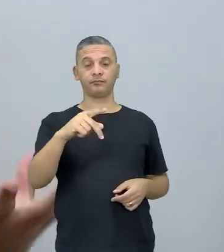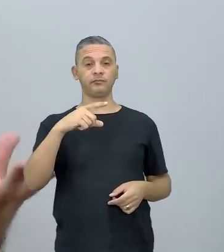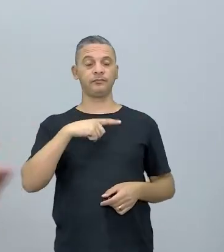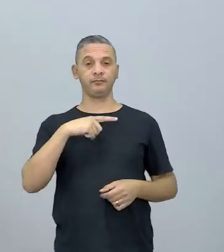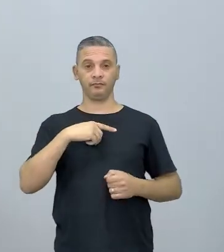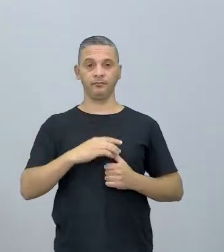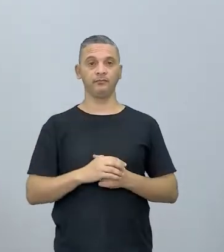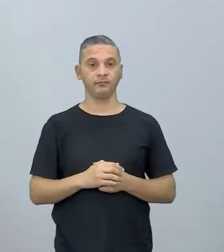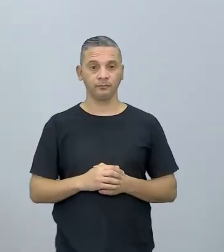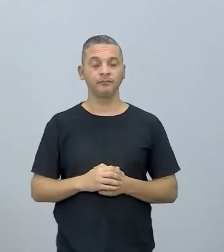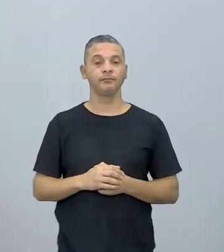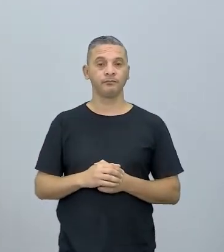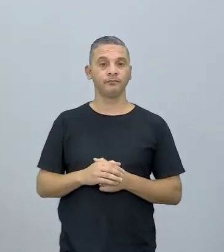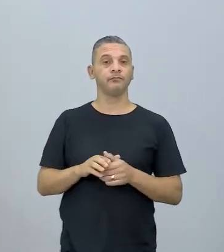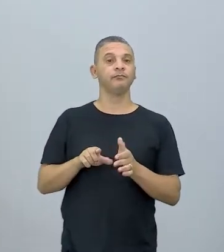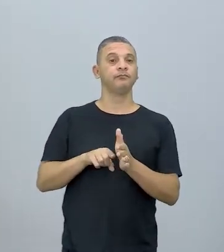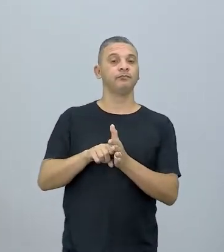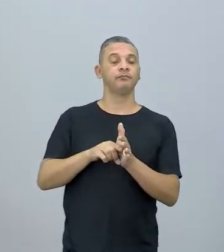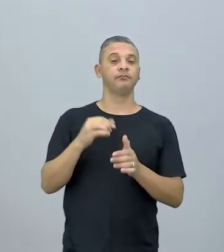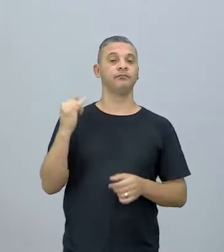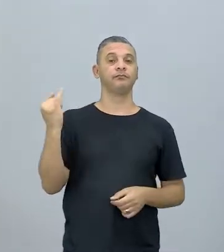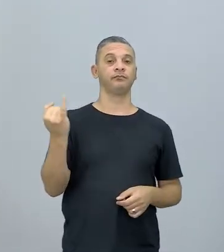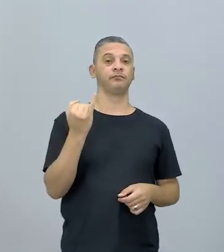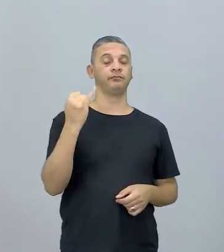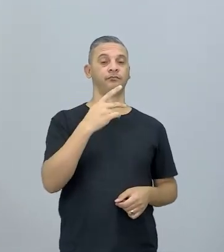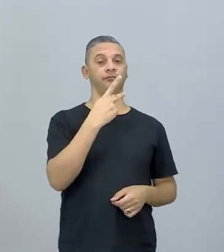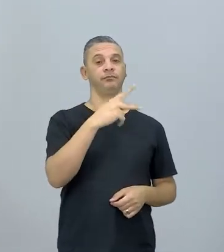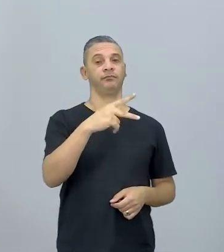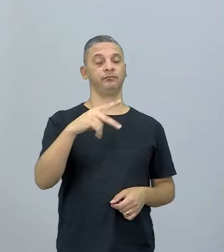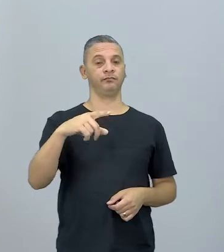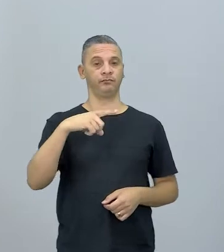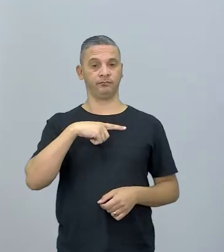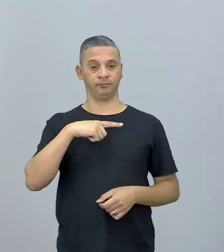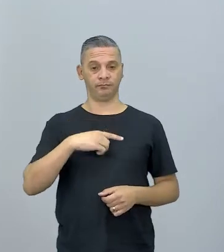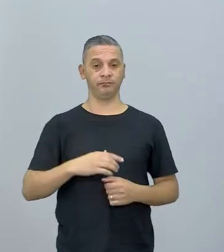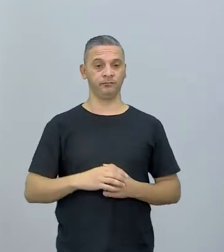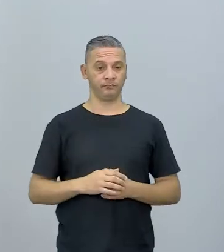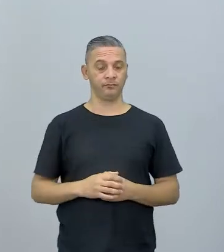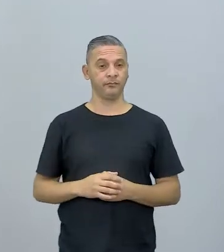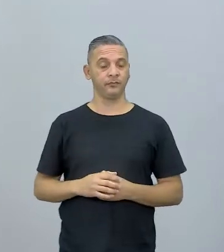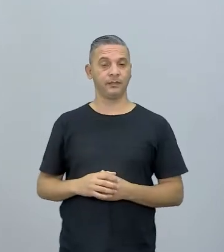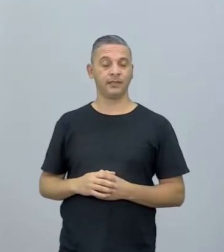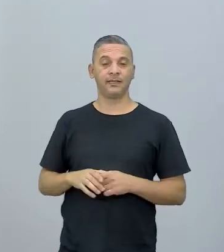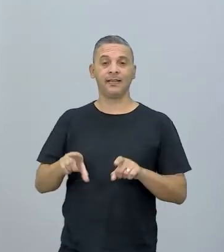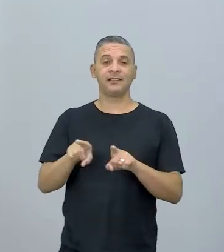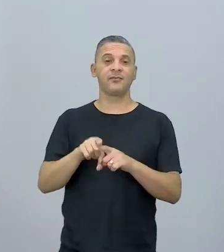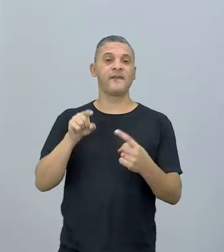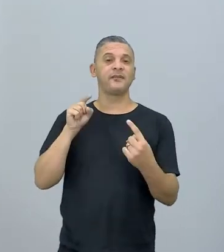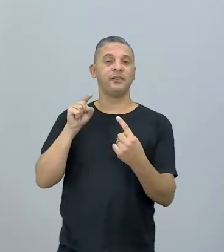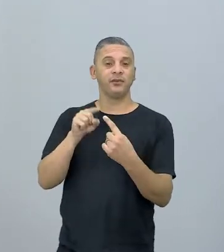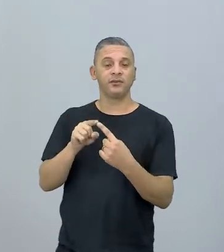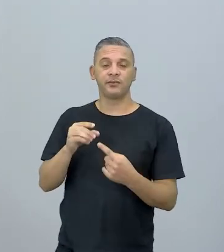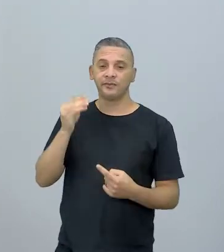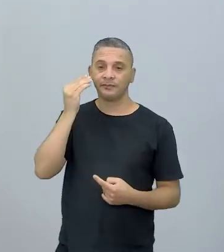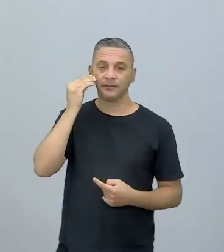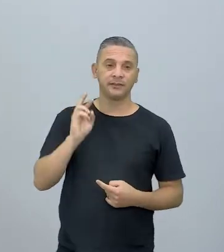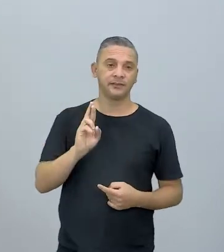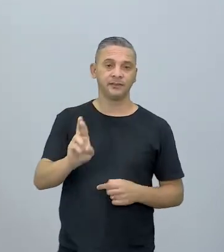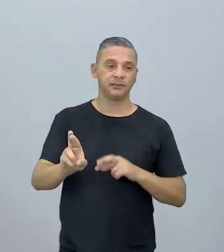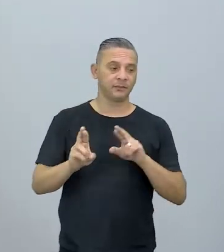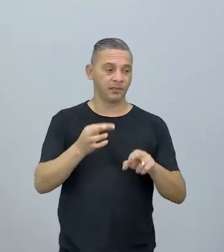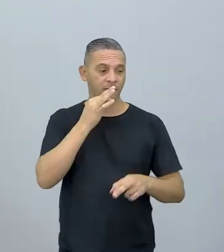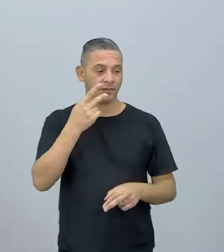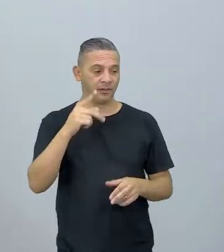que pesquisa grande, né? Que pesquisa maravilhosa essa. Ele tentou responder isso com as hipóteses